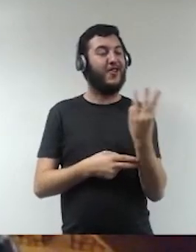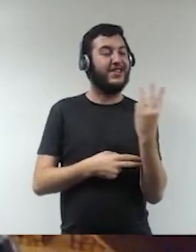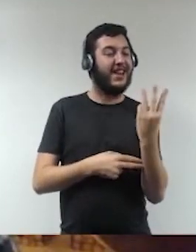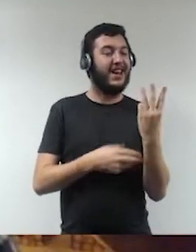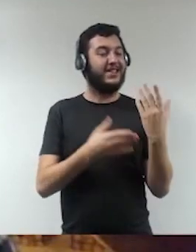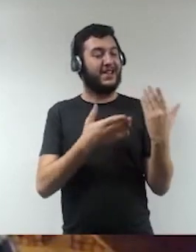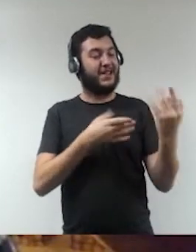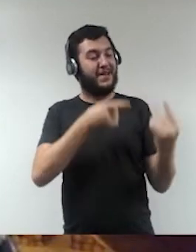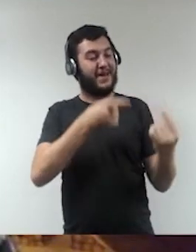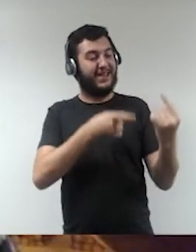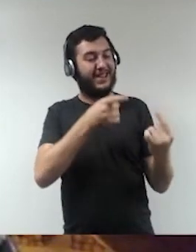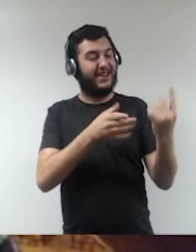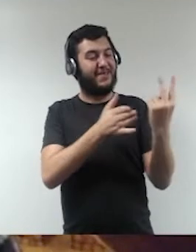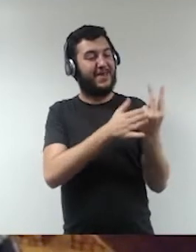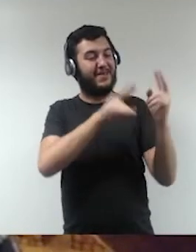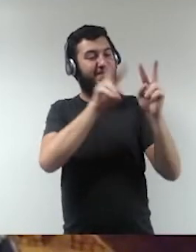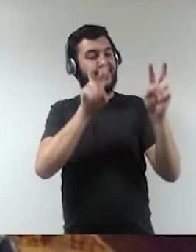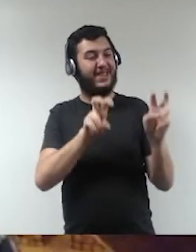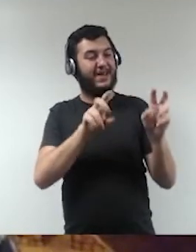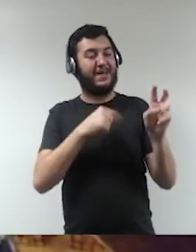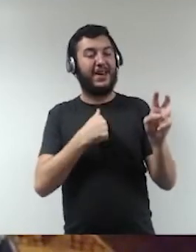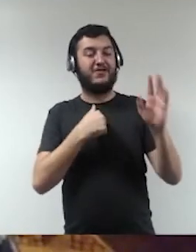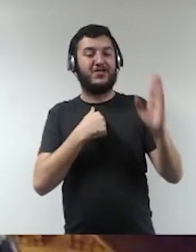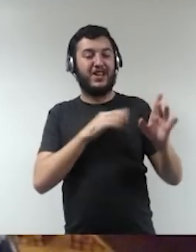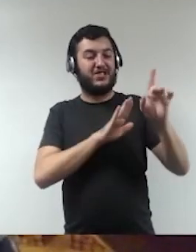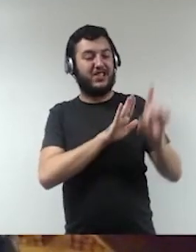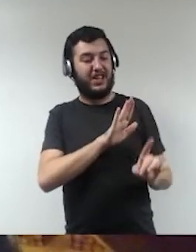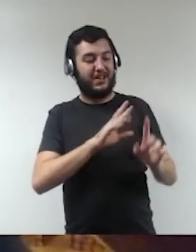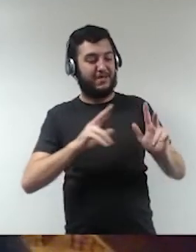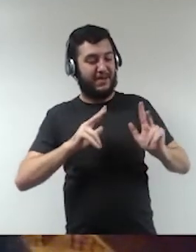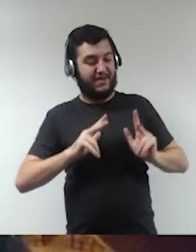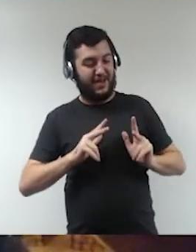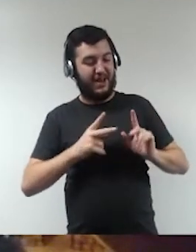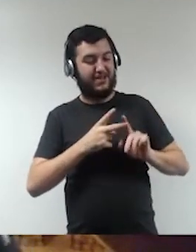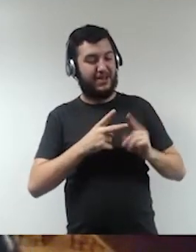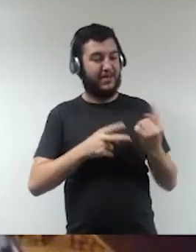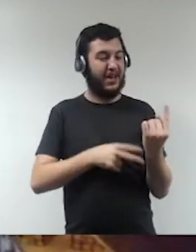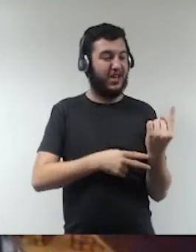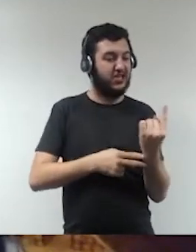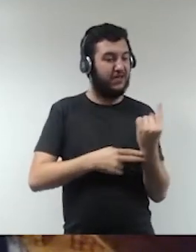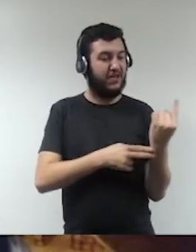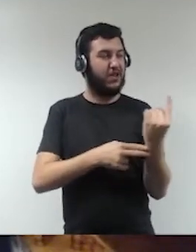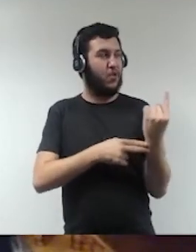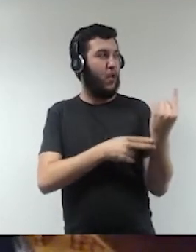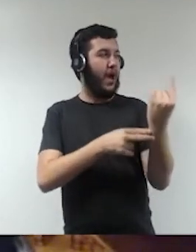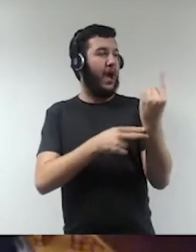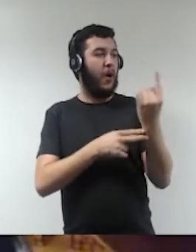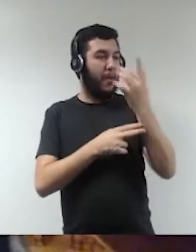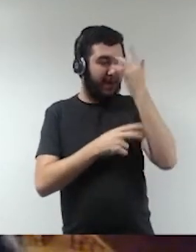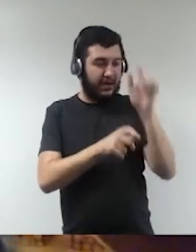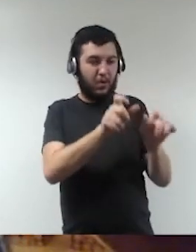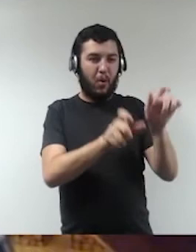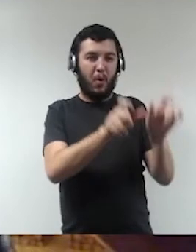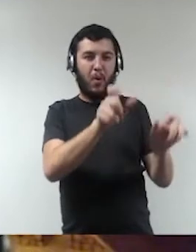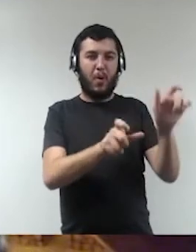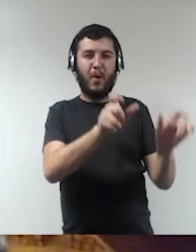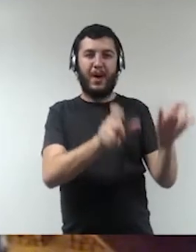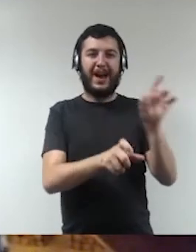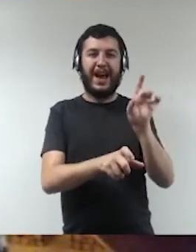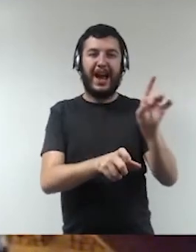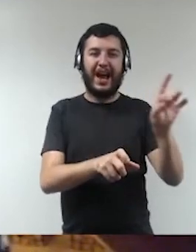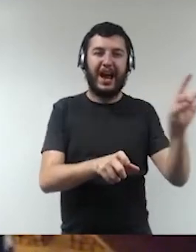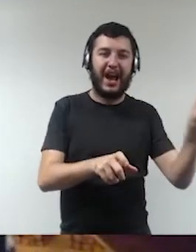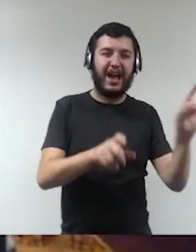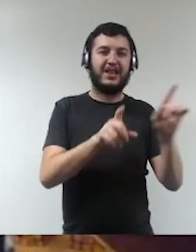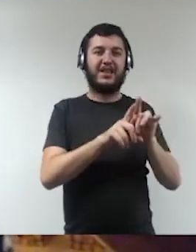direito privado, as ações individuais, os problemas individuais, os casos concretos, mas nesses casos